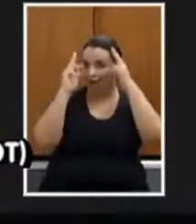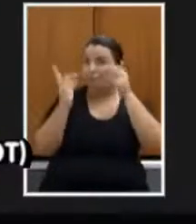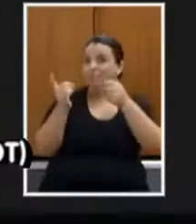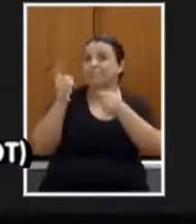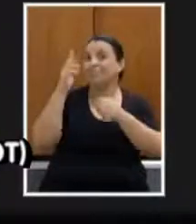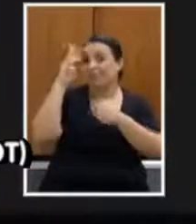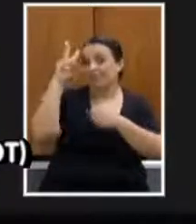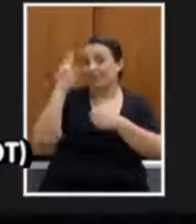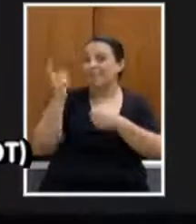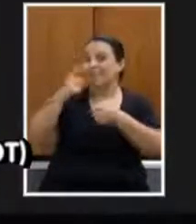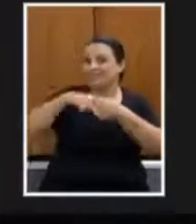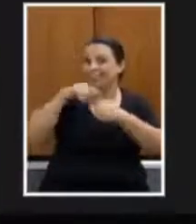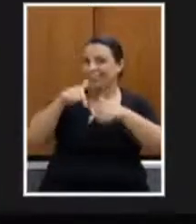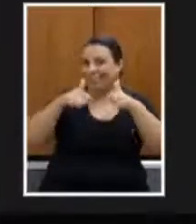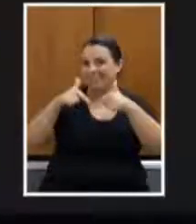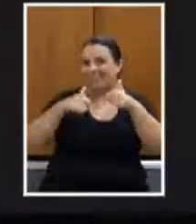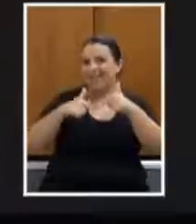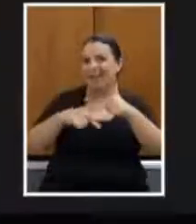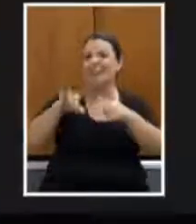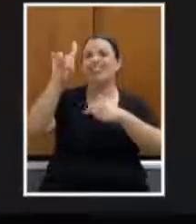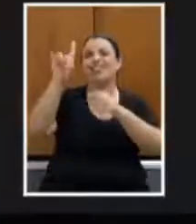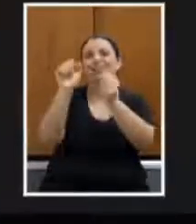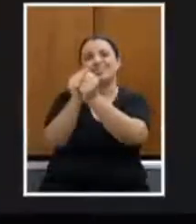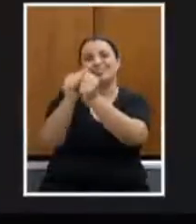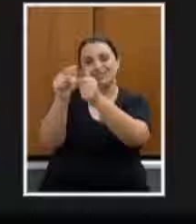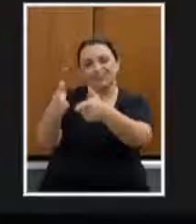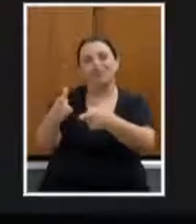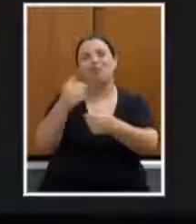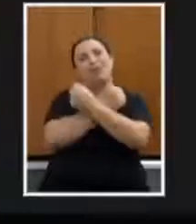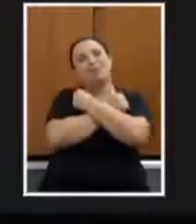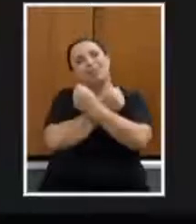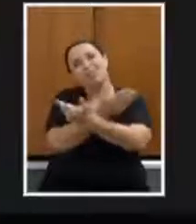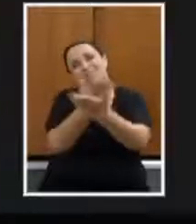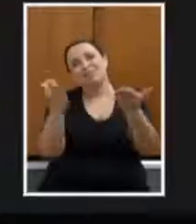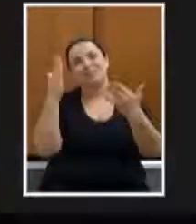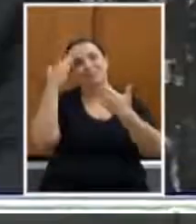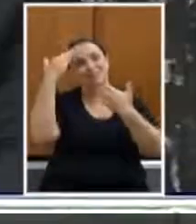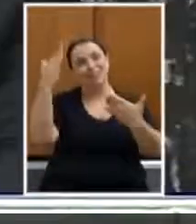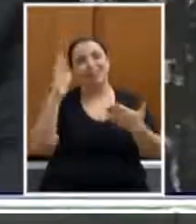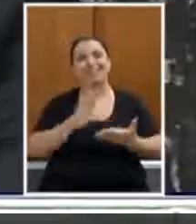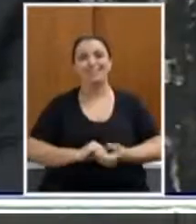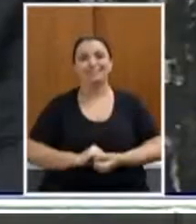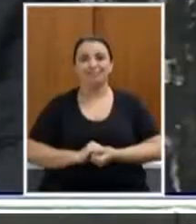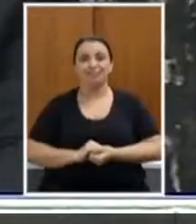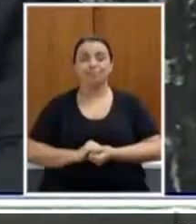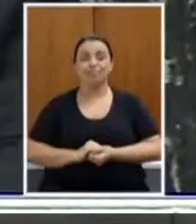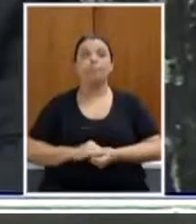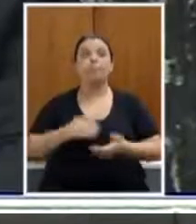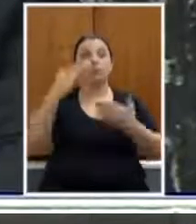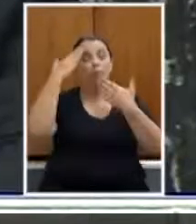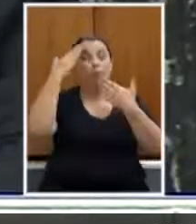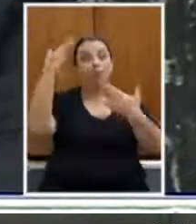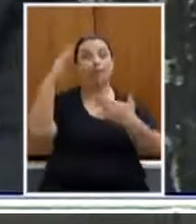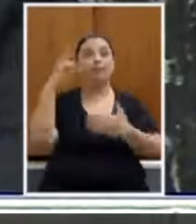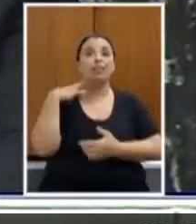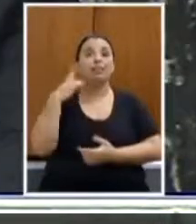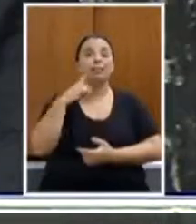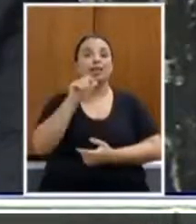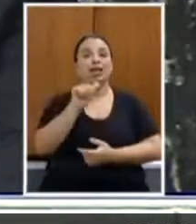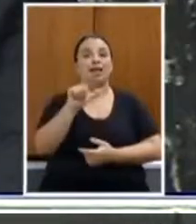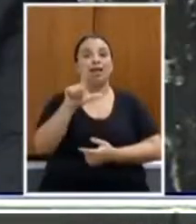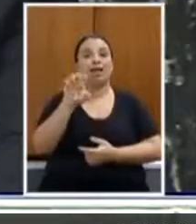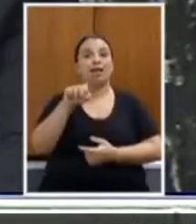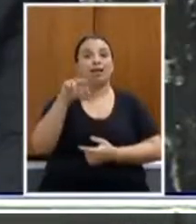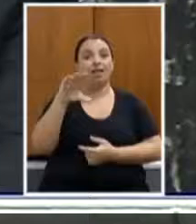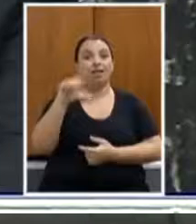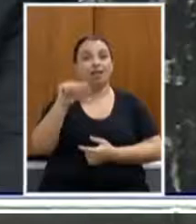Hein? Com Deus, um abraço a todos e muito obrigado. Muito obrigado, deputado Alencar da Silveira Júnior, que mais uma